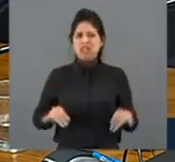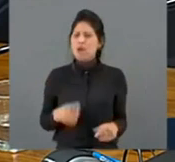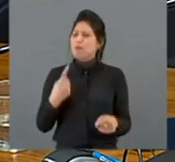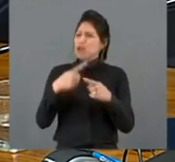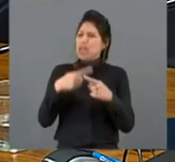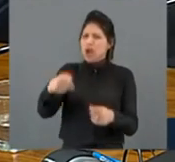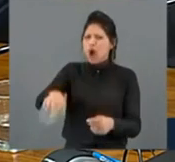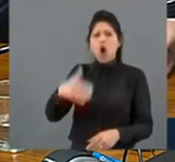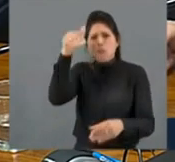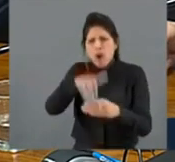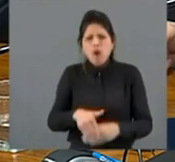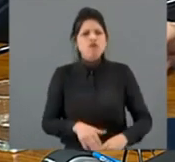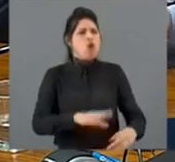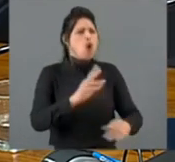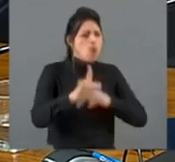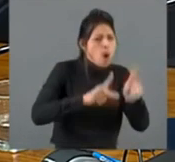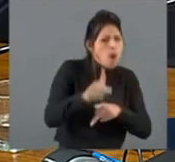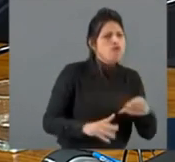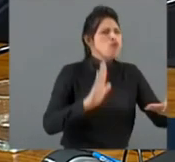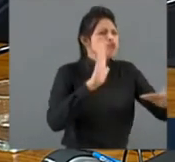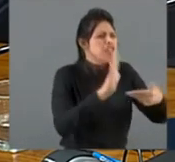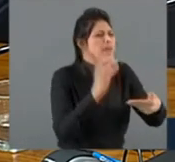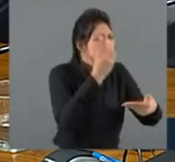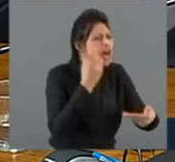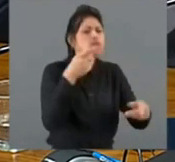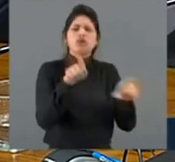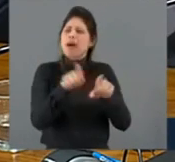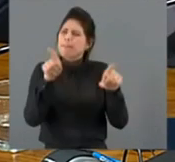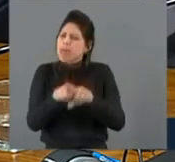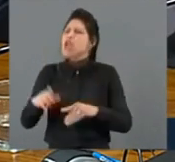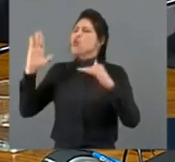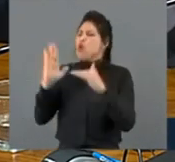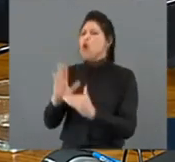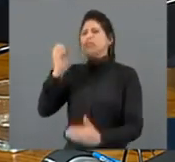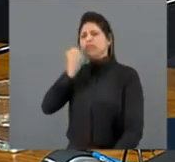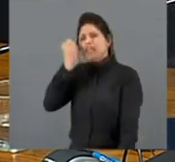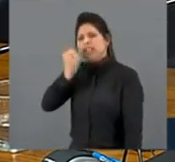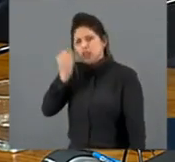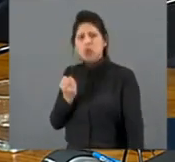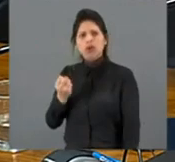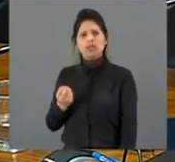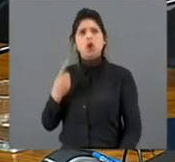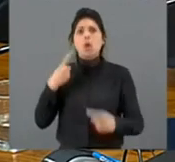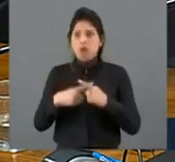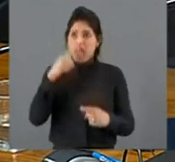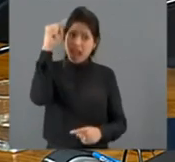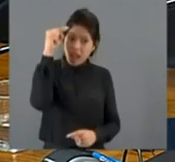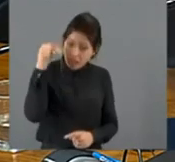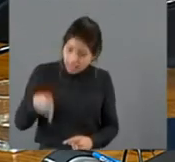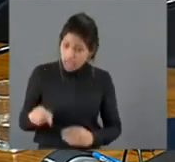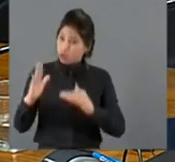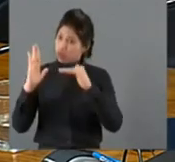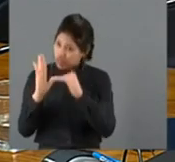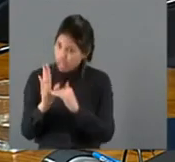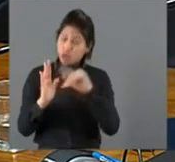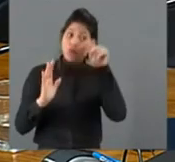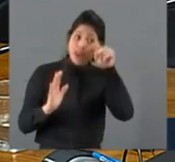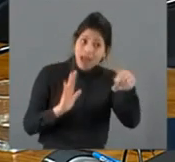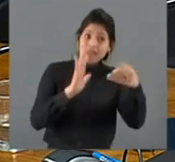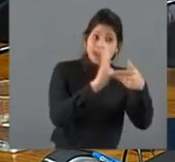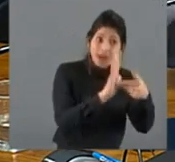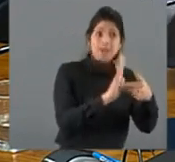povo são os deputados e os senadores, e pela integralidade do povo. Porque ali no Senado, aqui no Senado e lá na